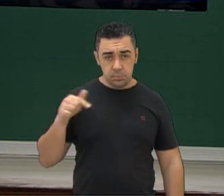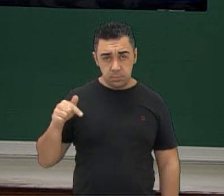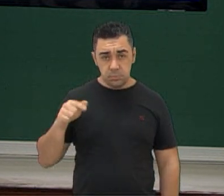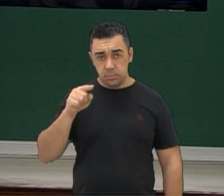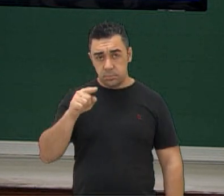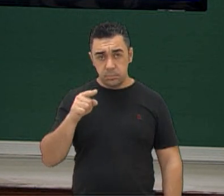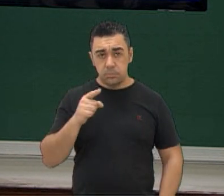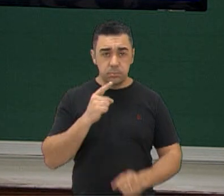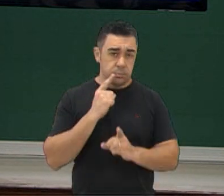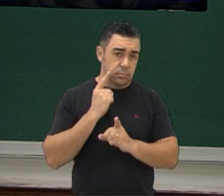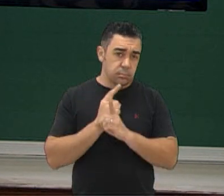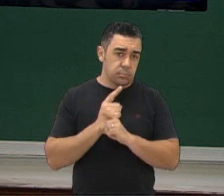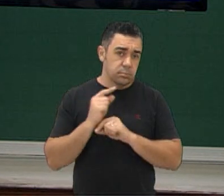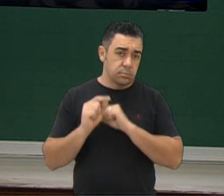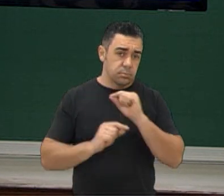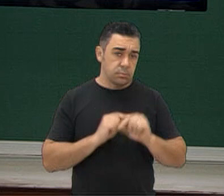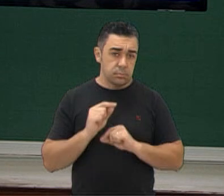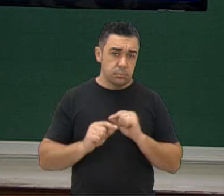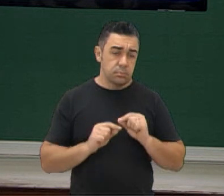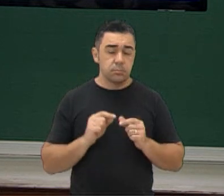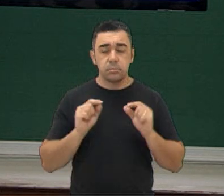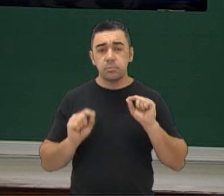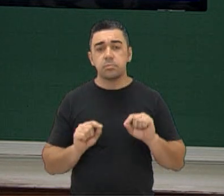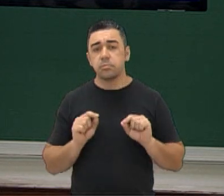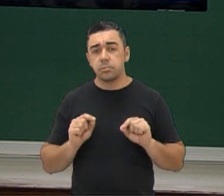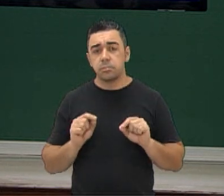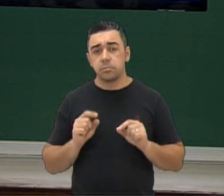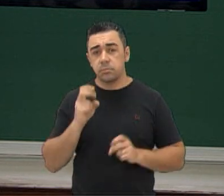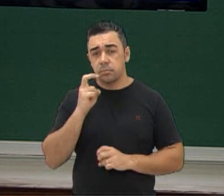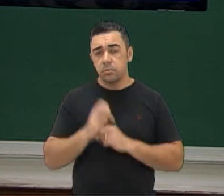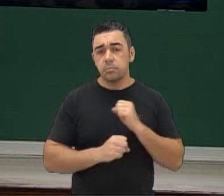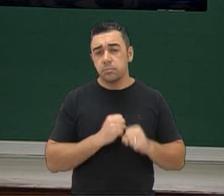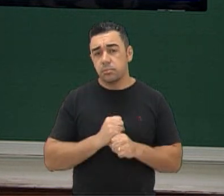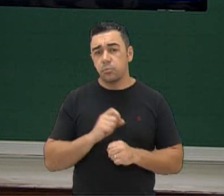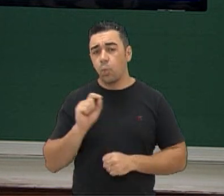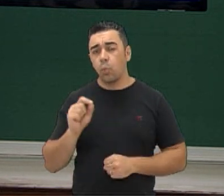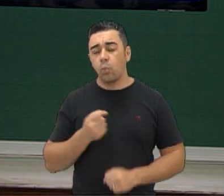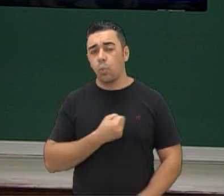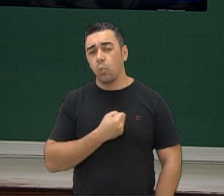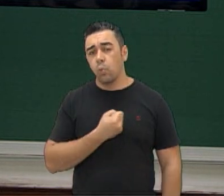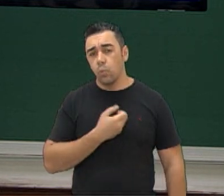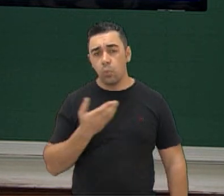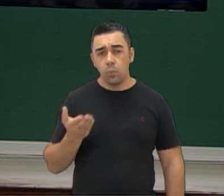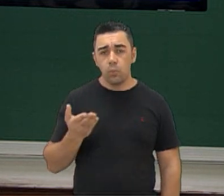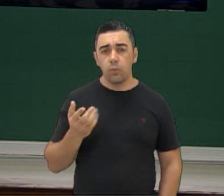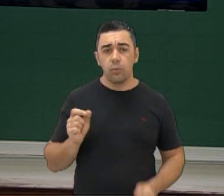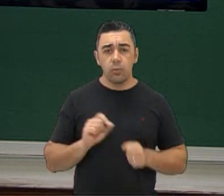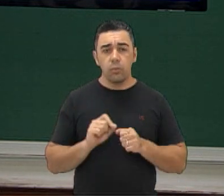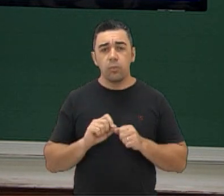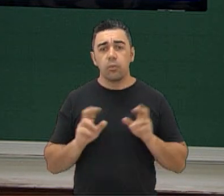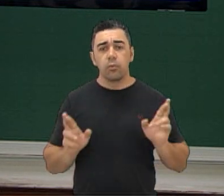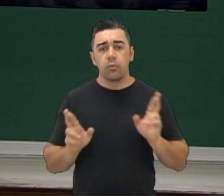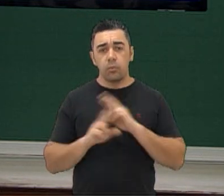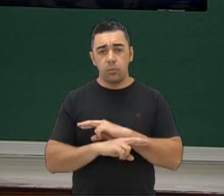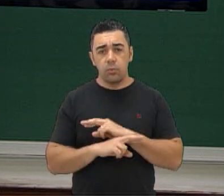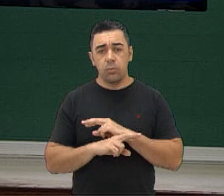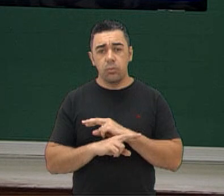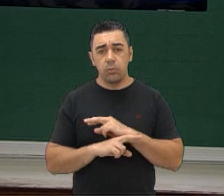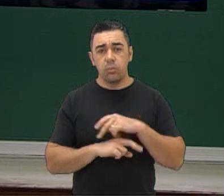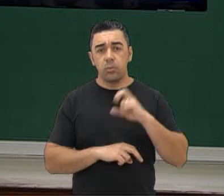tem que identificar, ele está falando para vocês que é 5 anos, mas esse valor, ele está relacionado